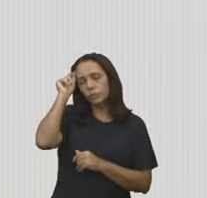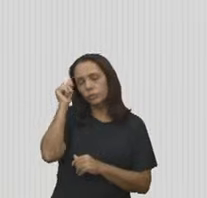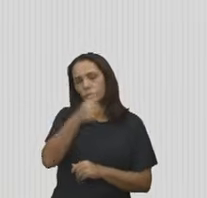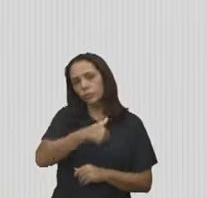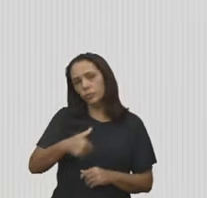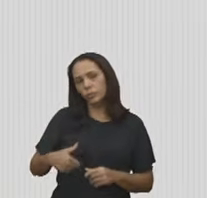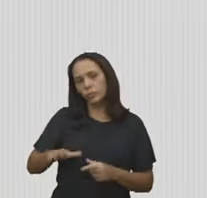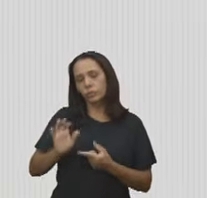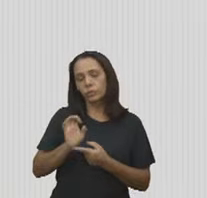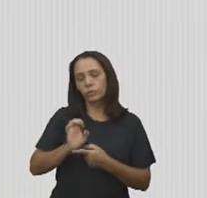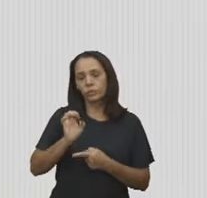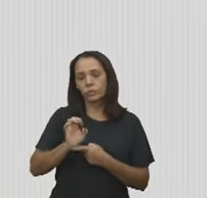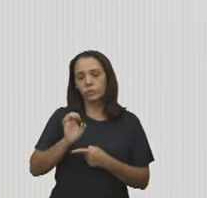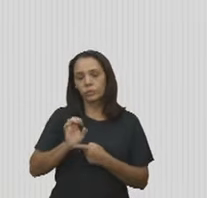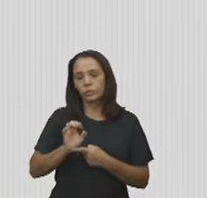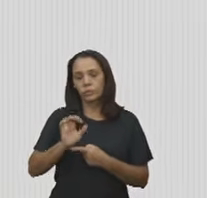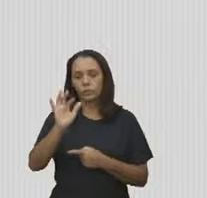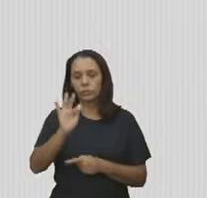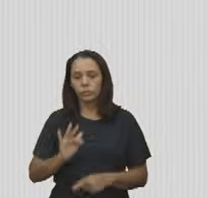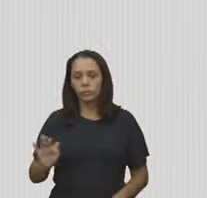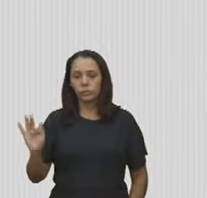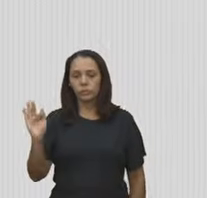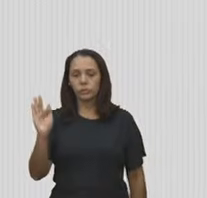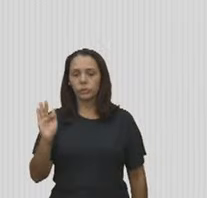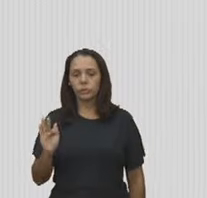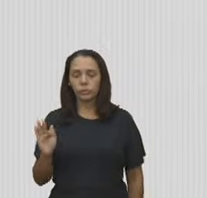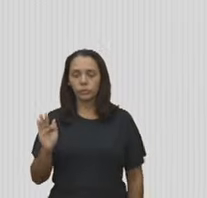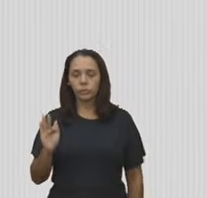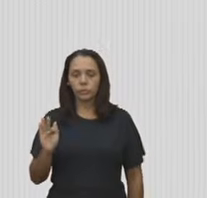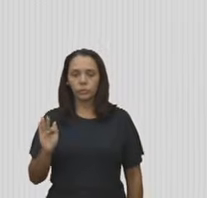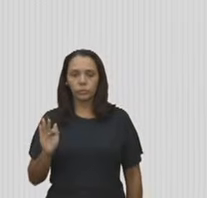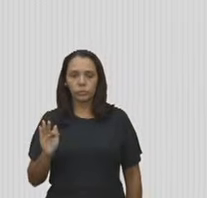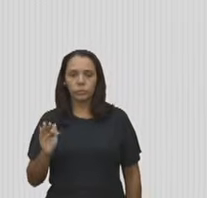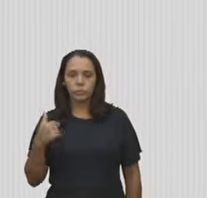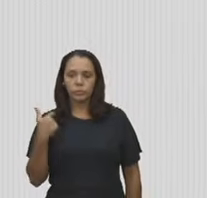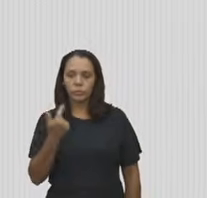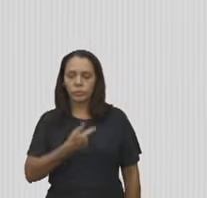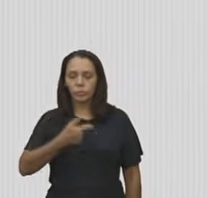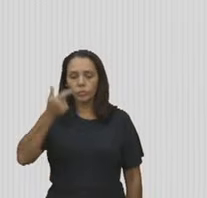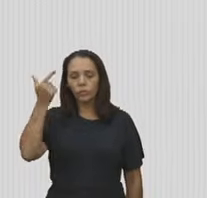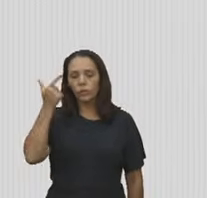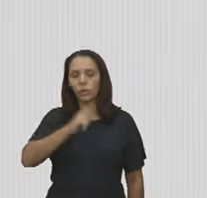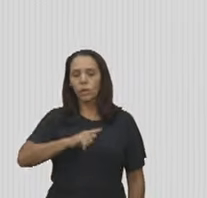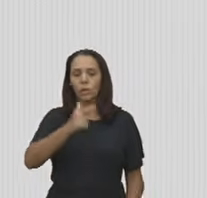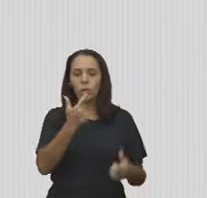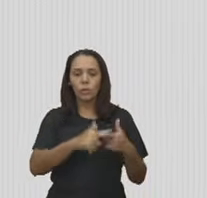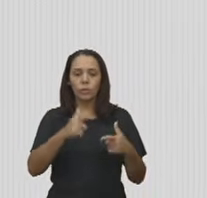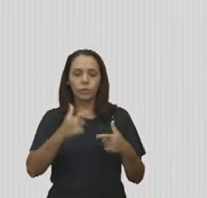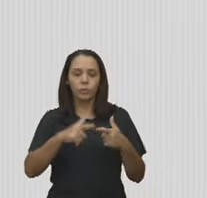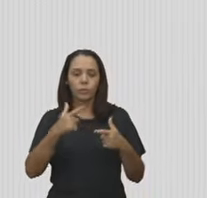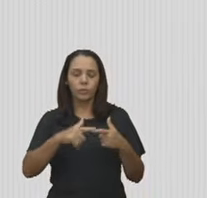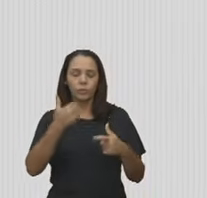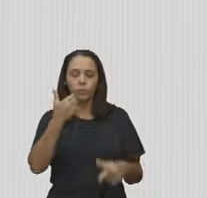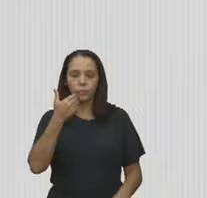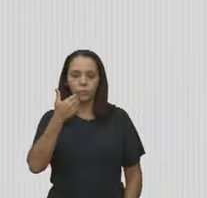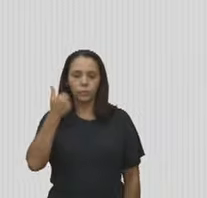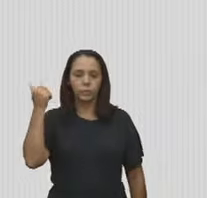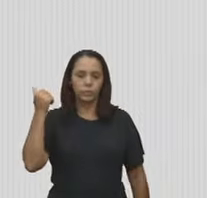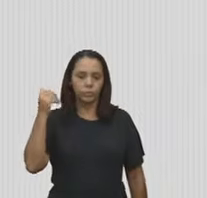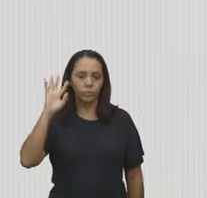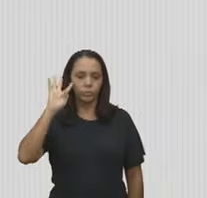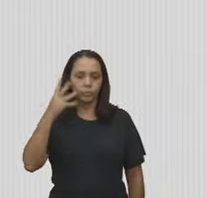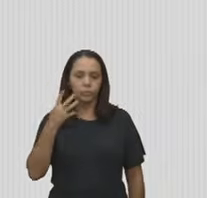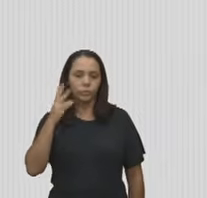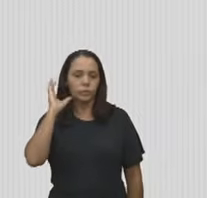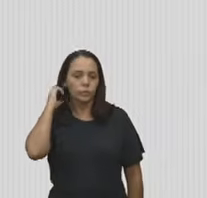do Estado, também para o Governo Federal em menor medida, mas também para eles, para que a gente consiga regularizar problemas de prestação de serviços, de infraestrutura e por aí